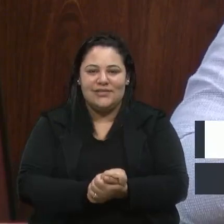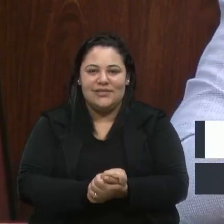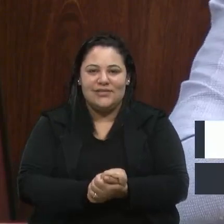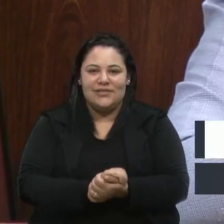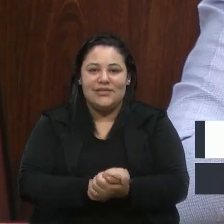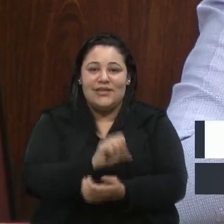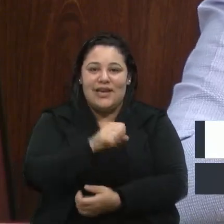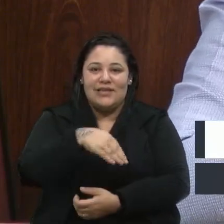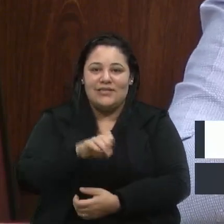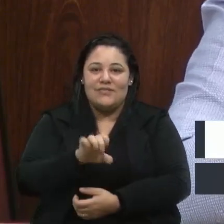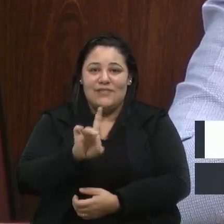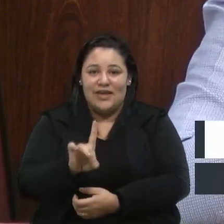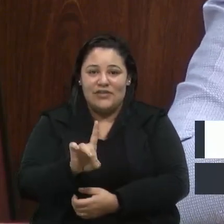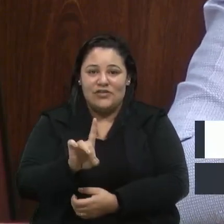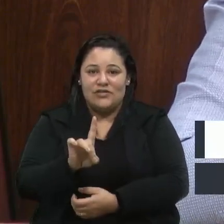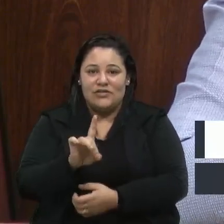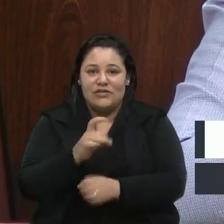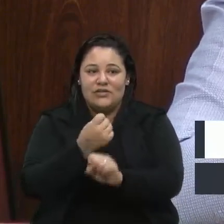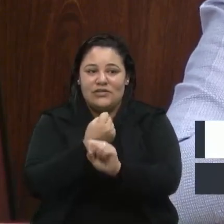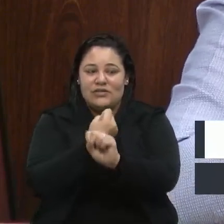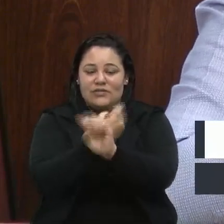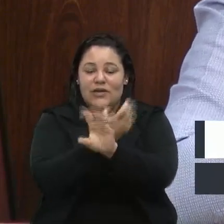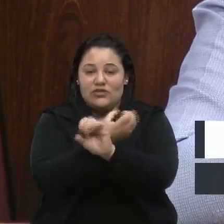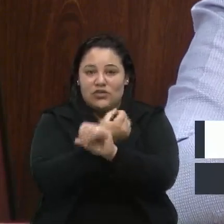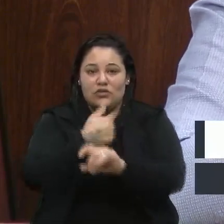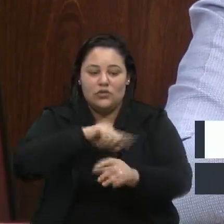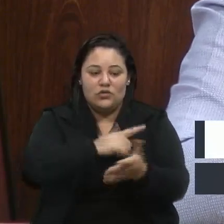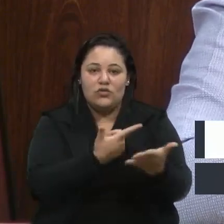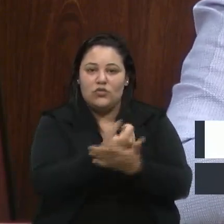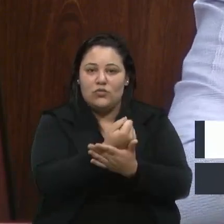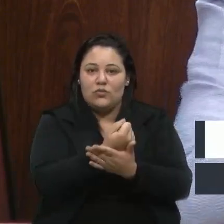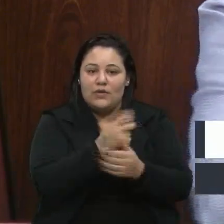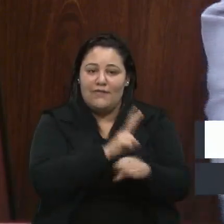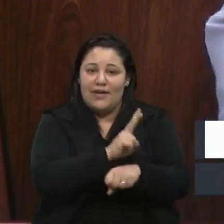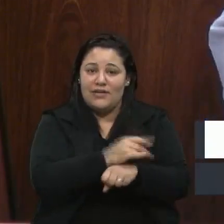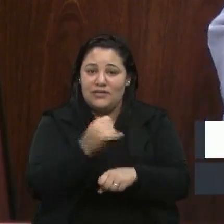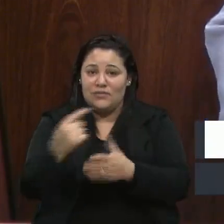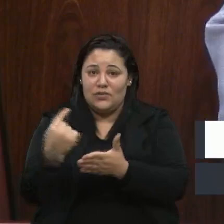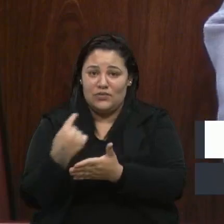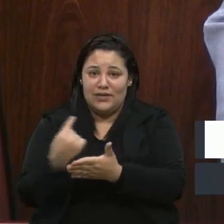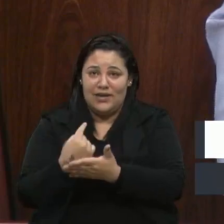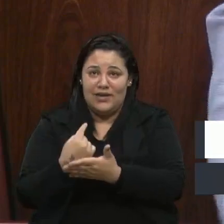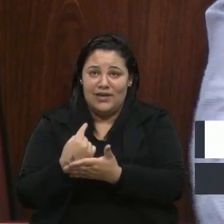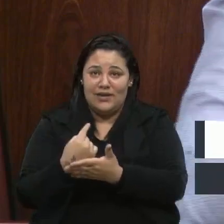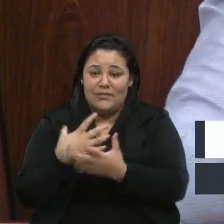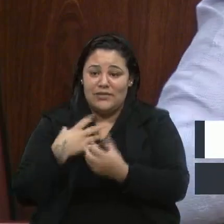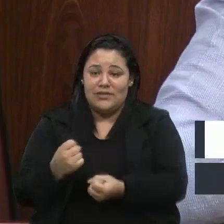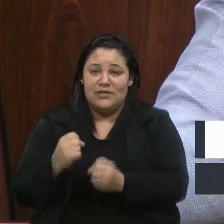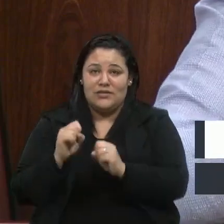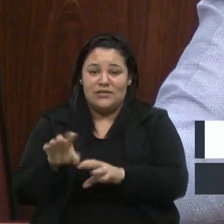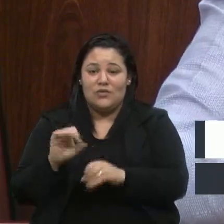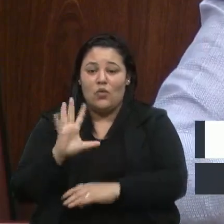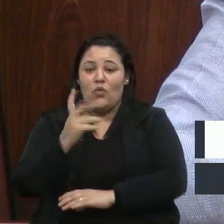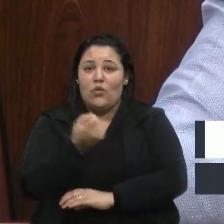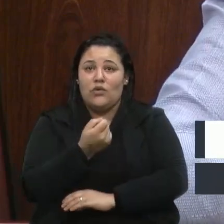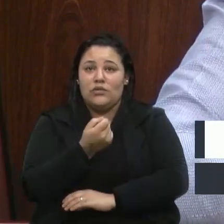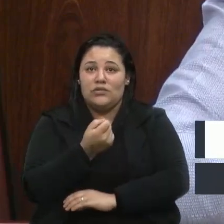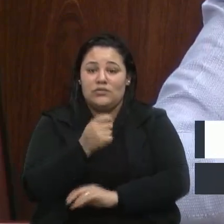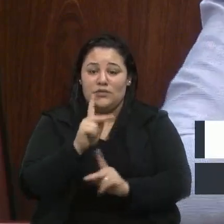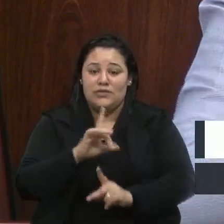as que nós compramos vagas. E se vocês perguntarem para a Secretaria de Educação quantas pessoas tem para fiscalizar, são muito